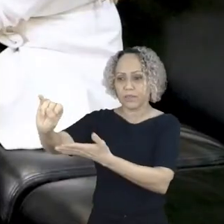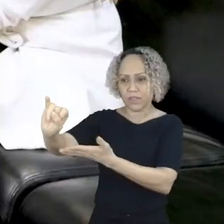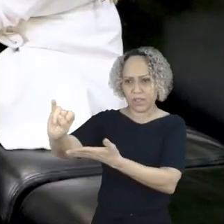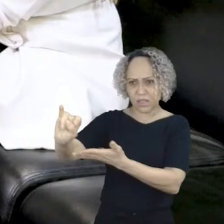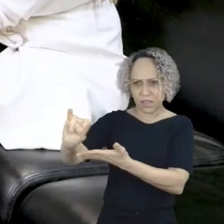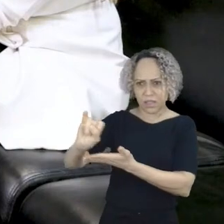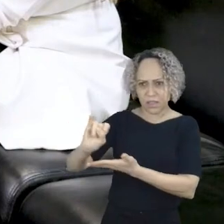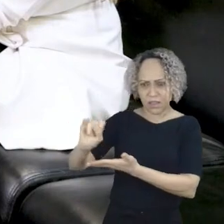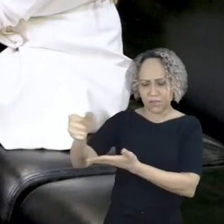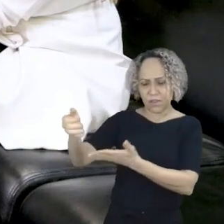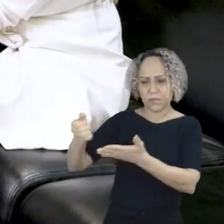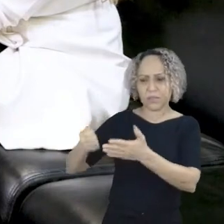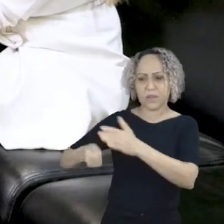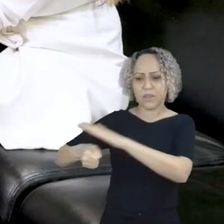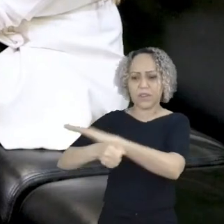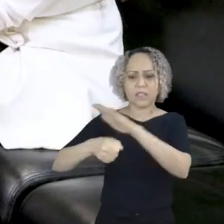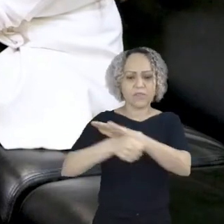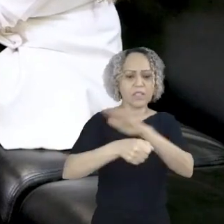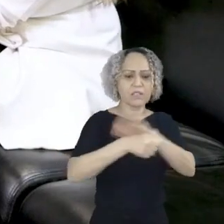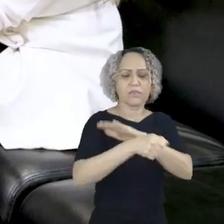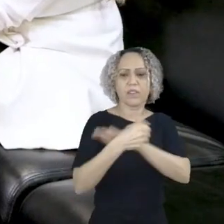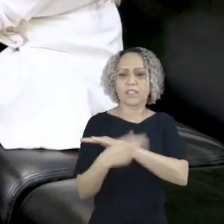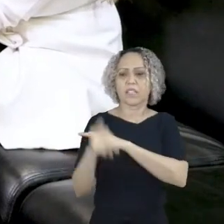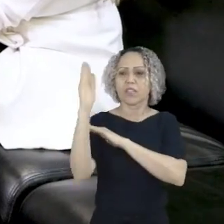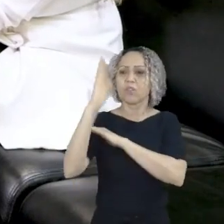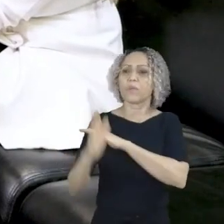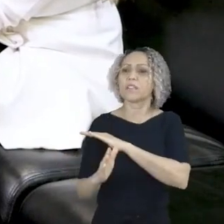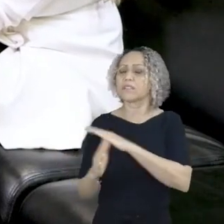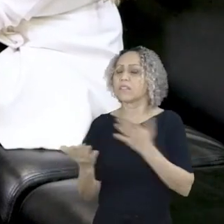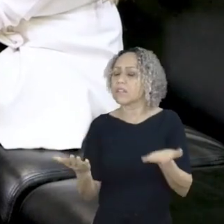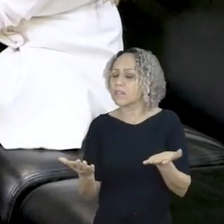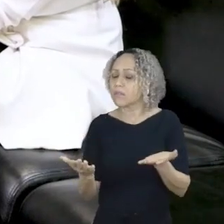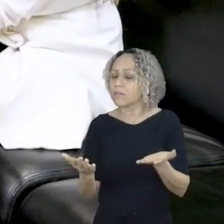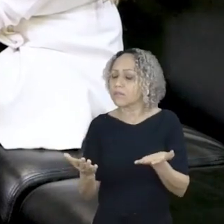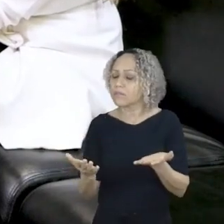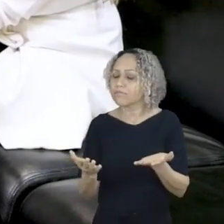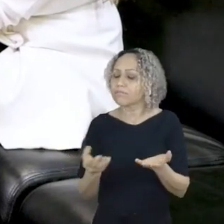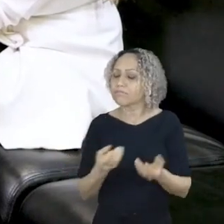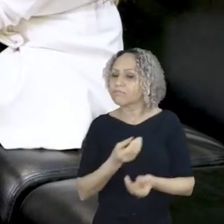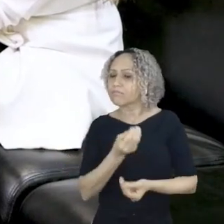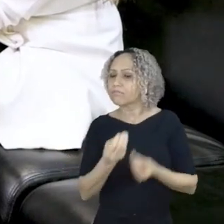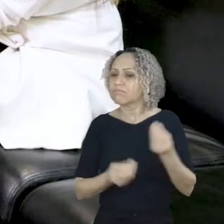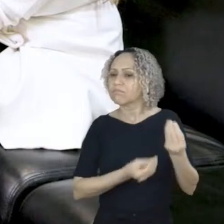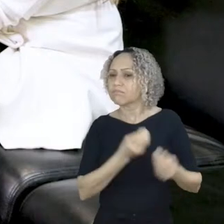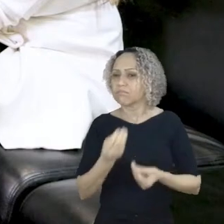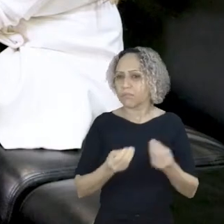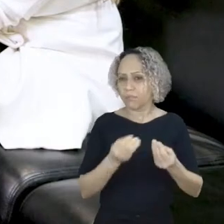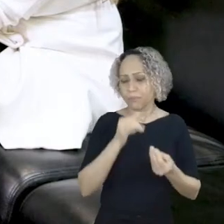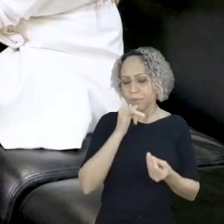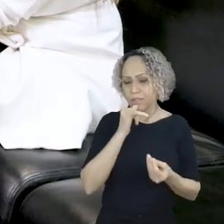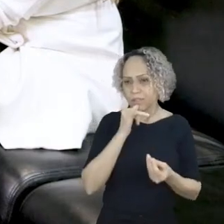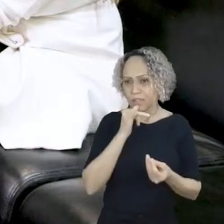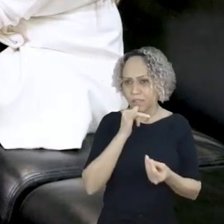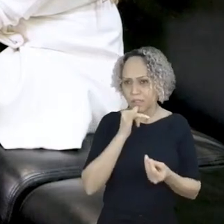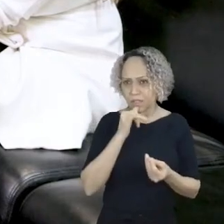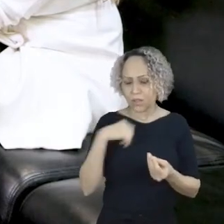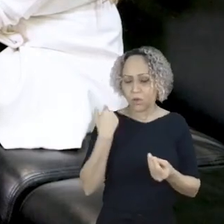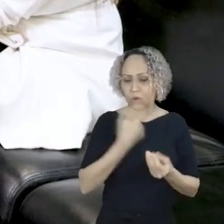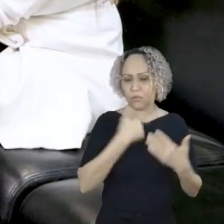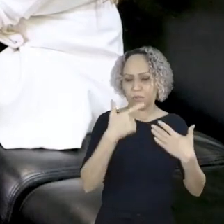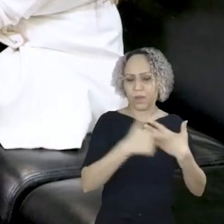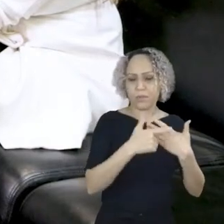bilhões de investimento anunciado para o setor automotivo, por exemplo, pela lógica de retomada do papel da nossa